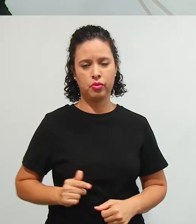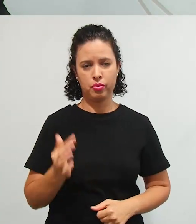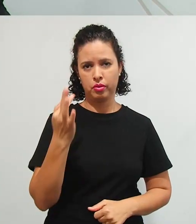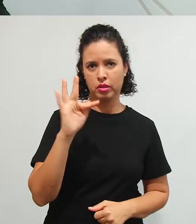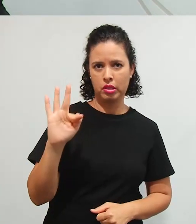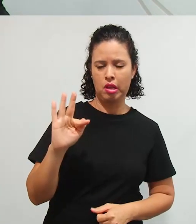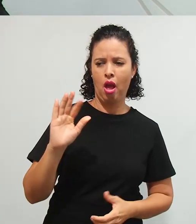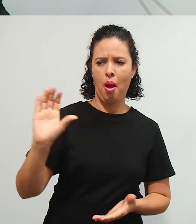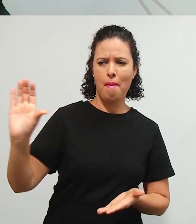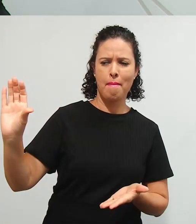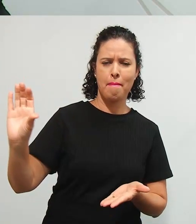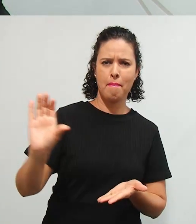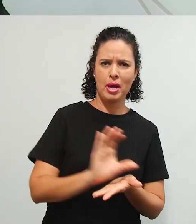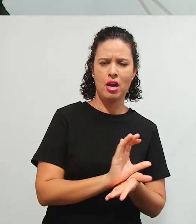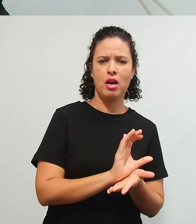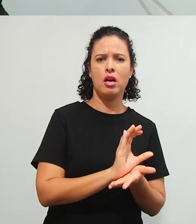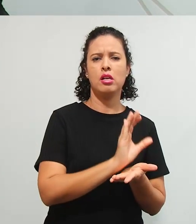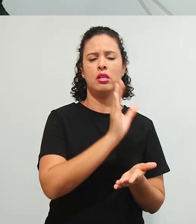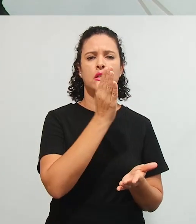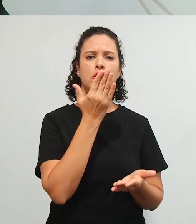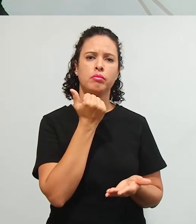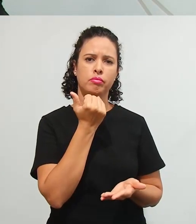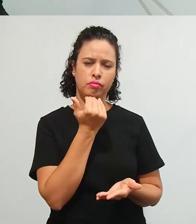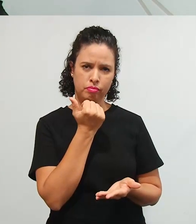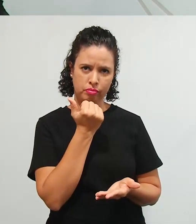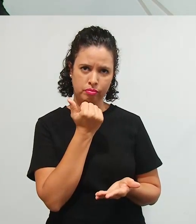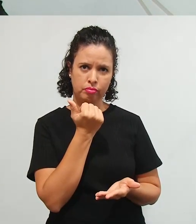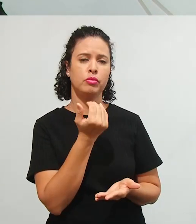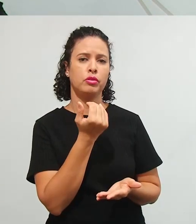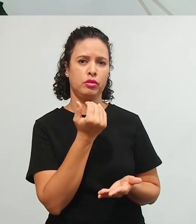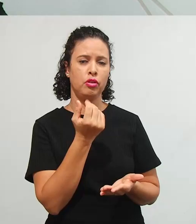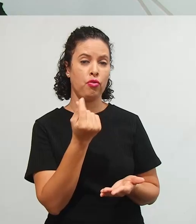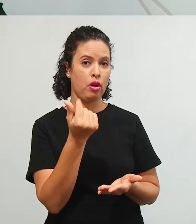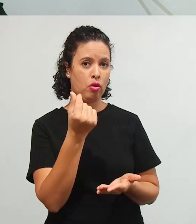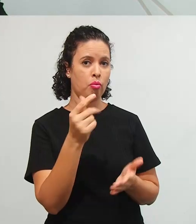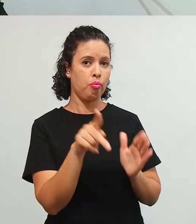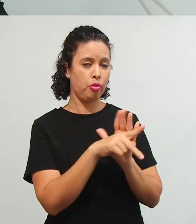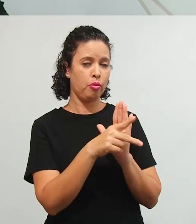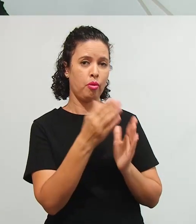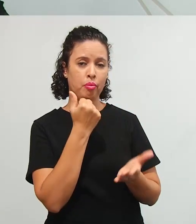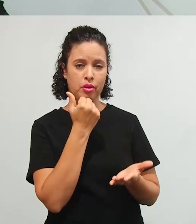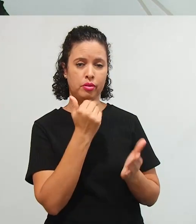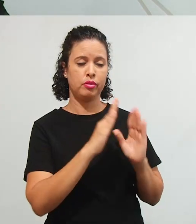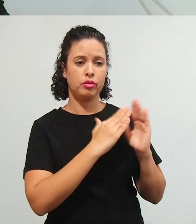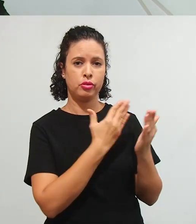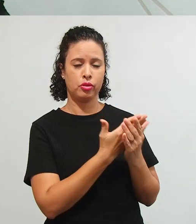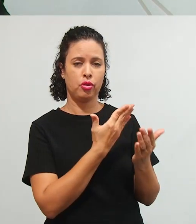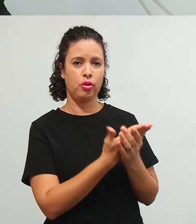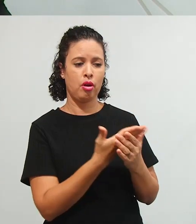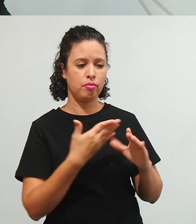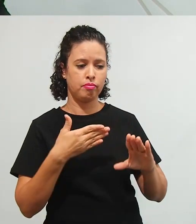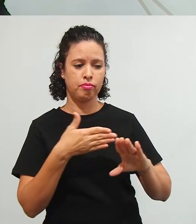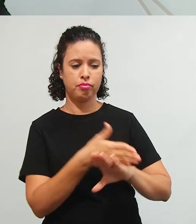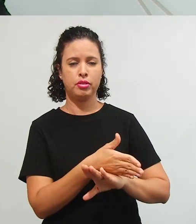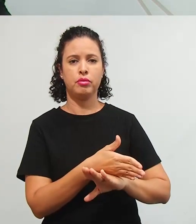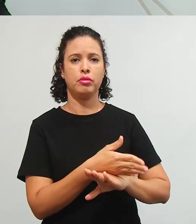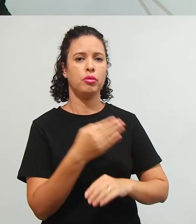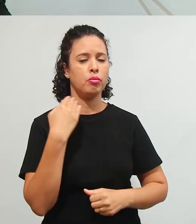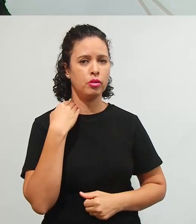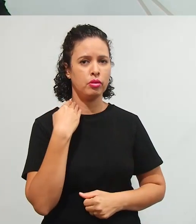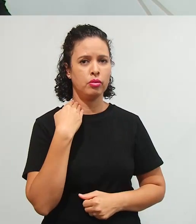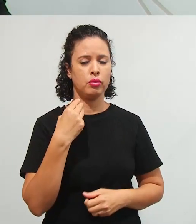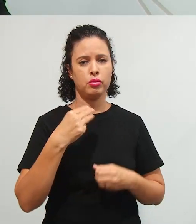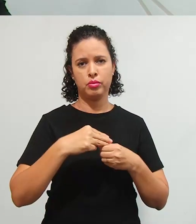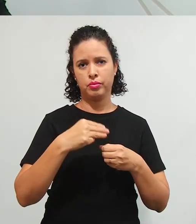Esse montante da merenda escolar, essa receita que ingressa nos cofres do município, é